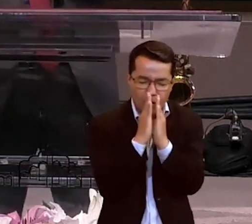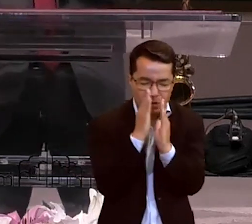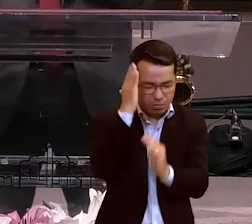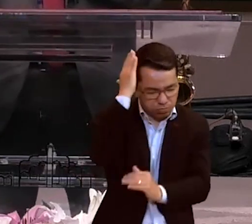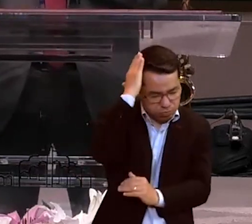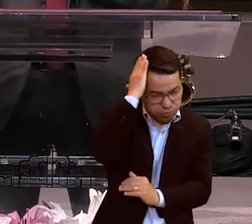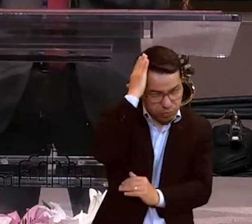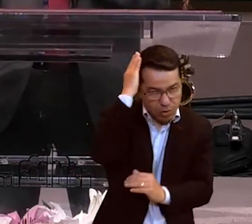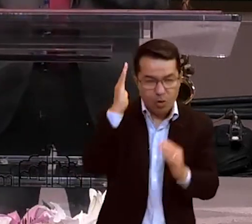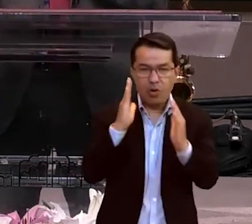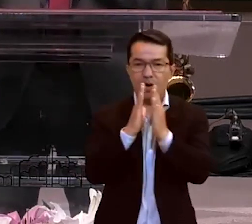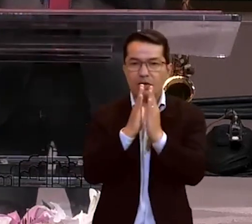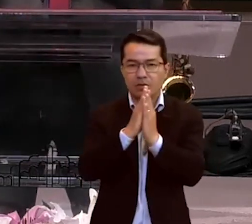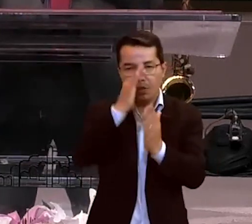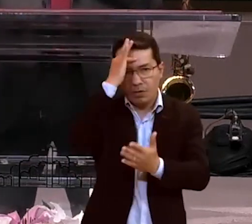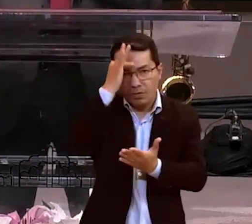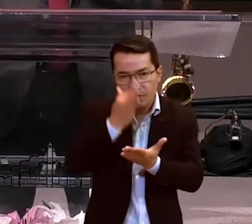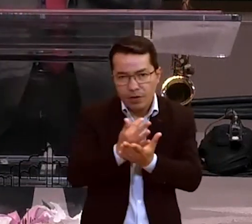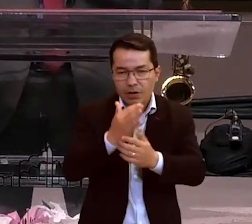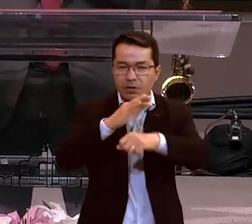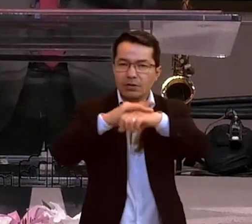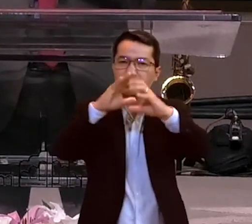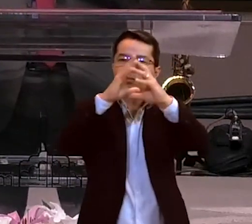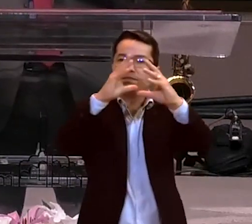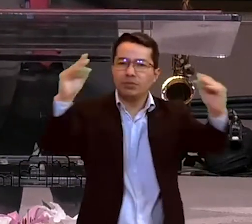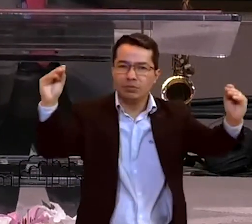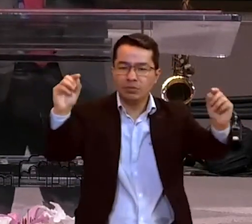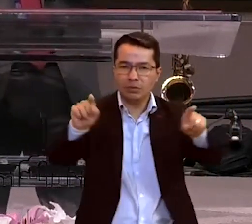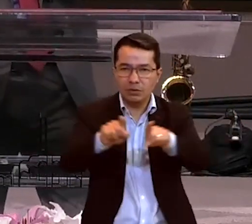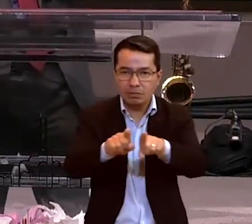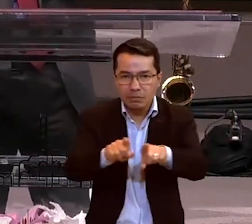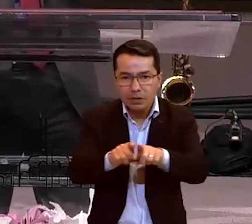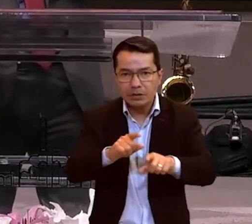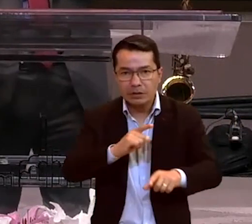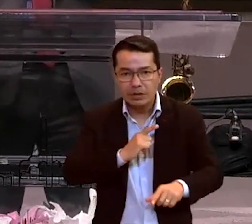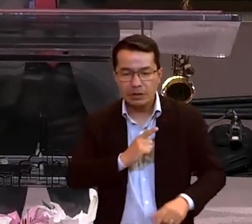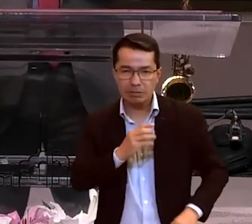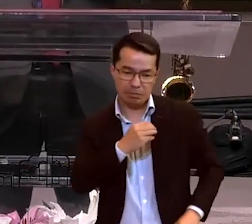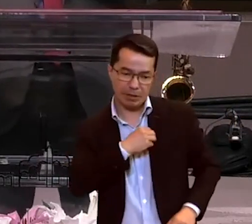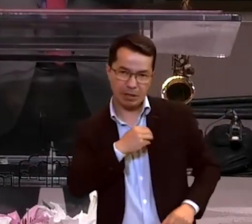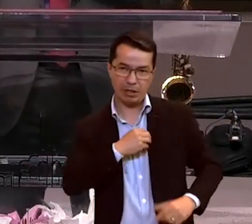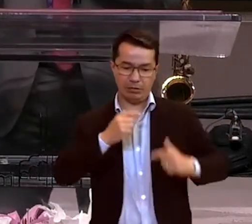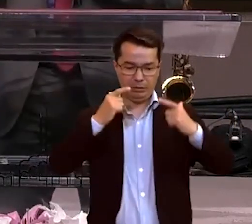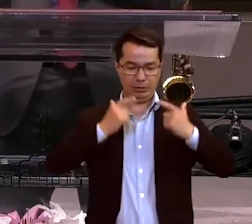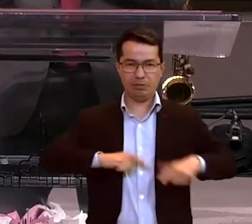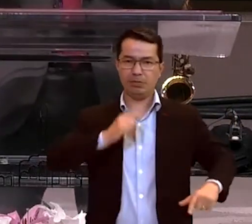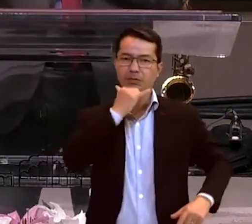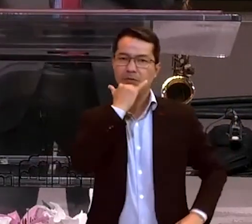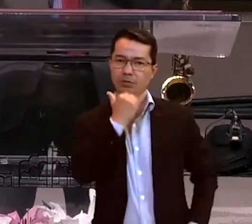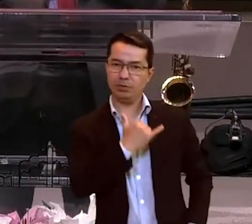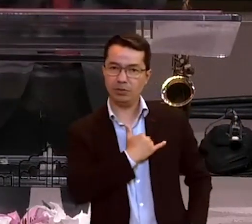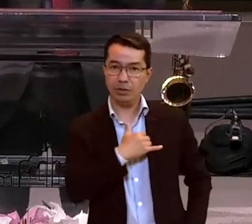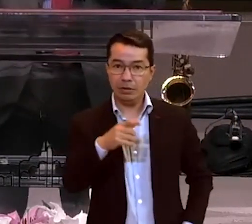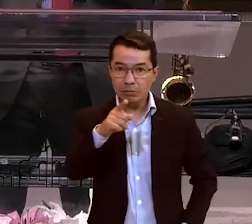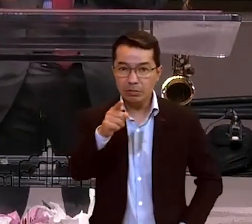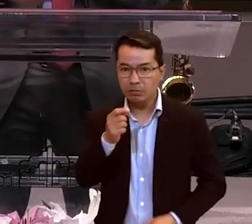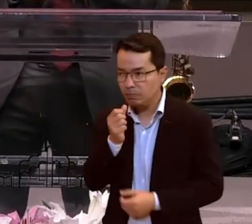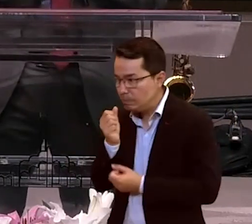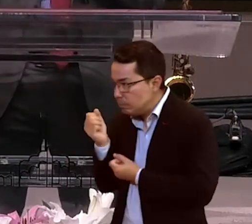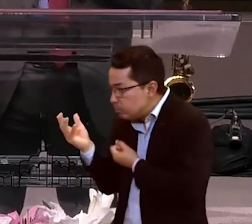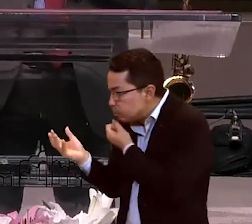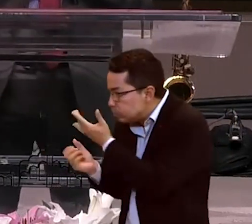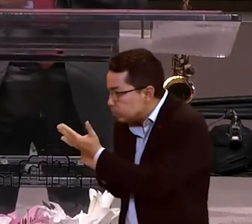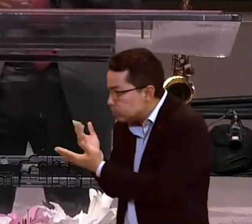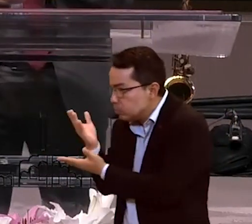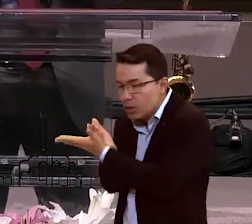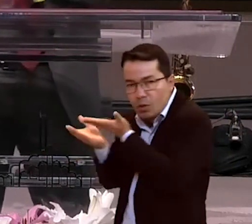curará o enfermo, e o Senhor o reestabelecerá. E se cometeu algum pecado, será perdoado. Portanto, confessem os seus pecados uns aos outros